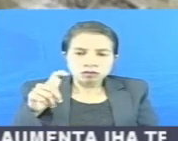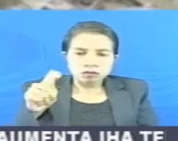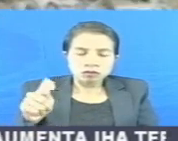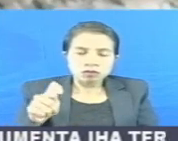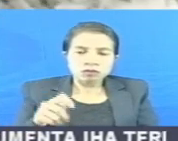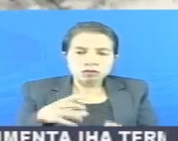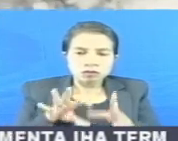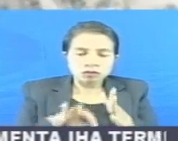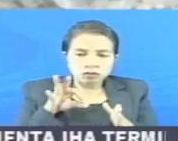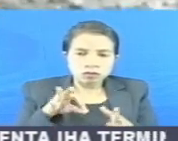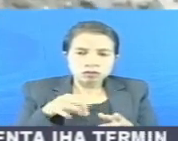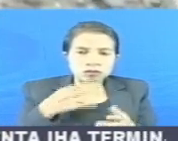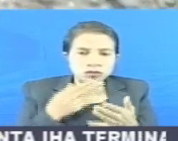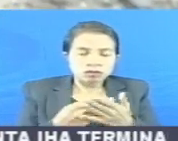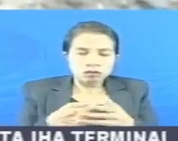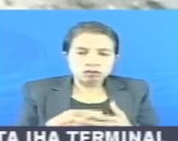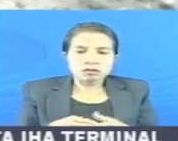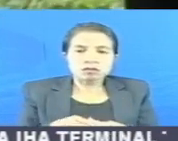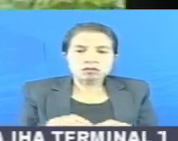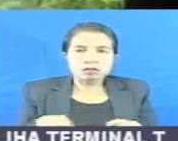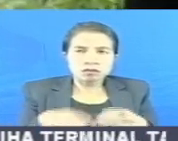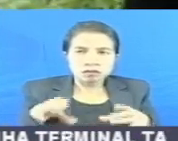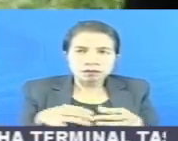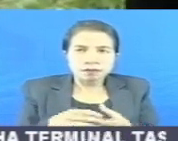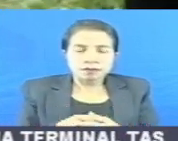hetangona normalização husi companhia local